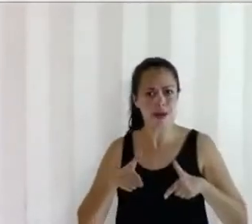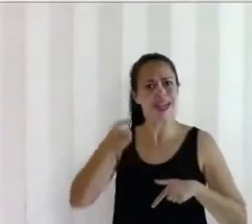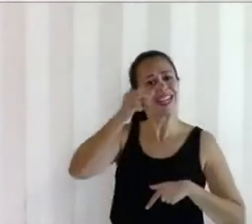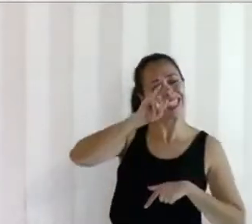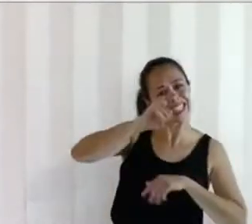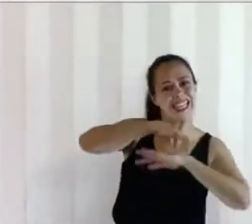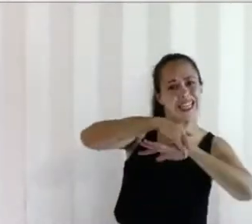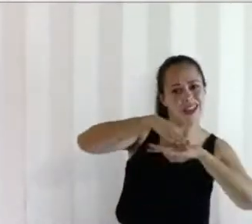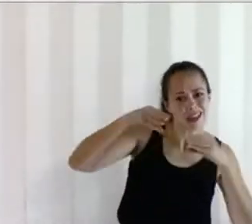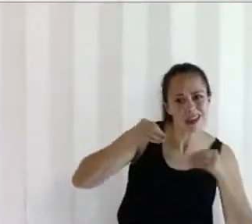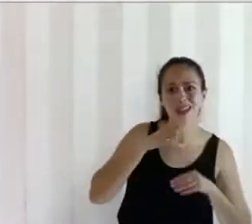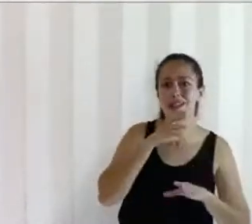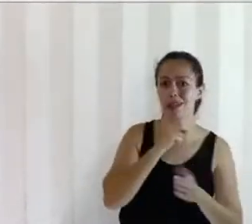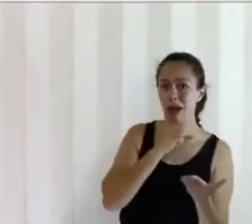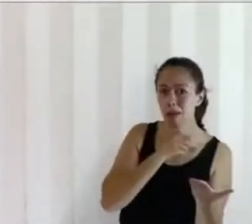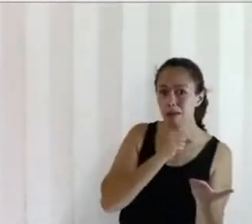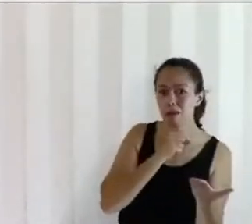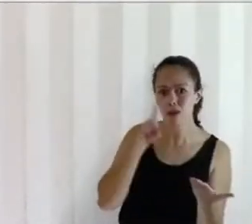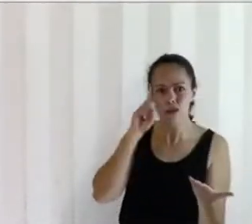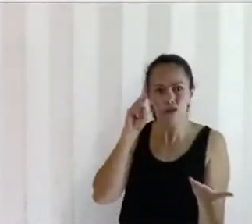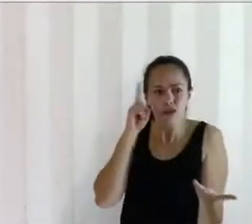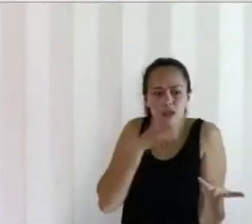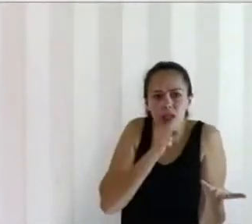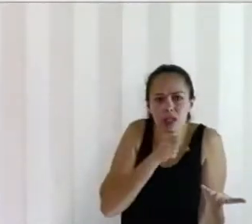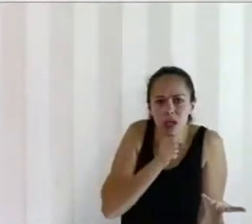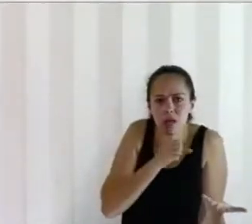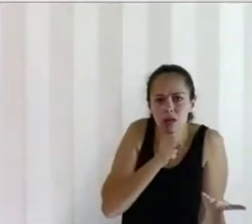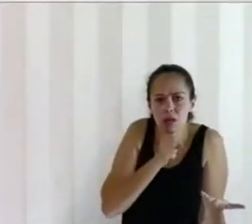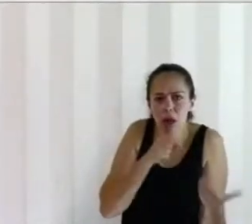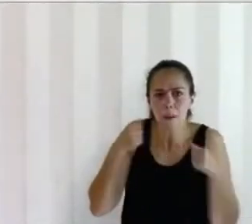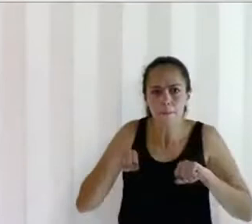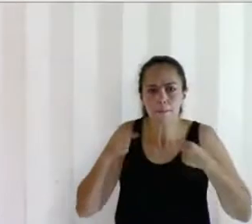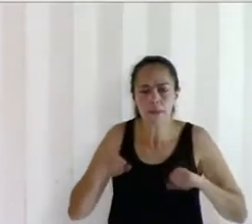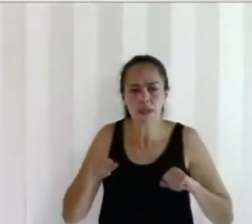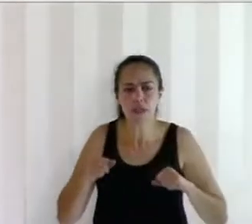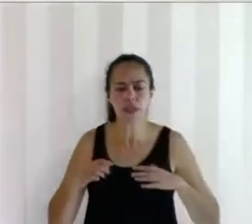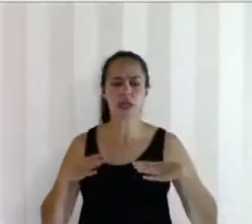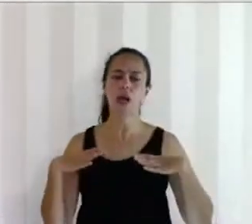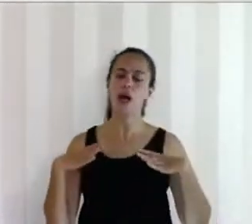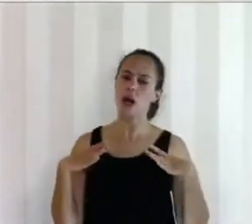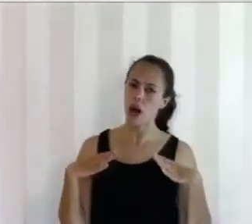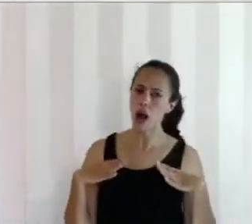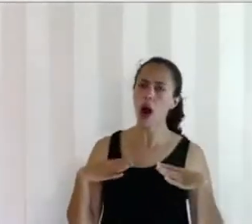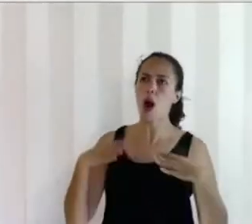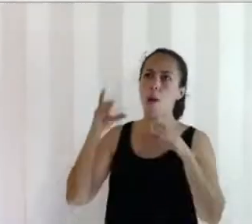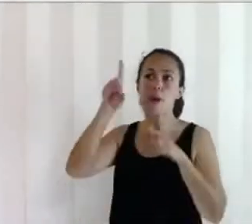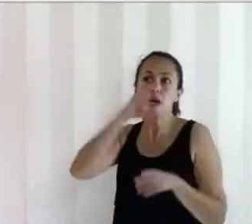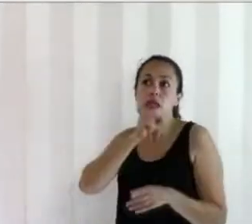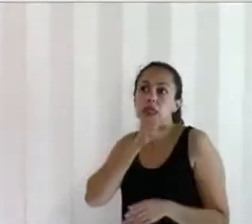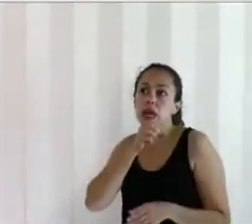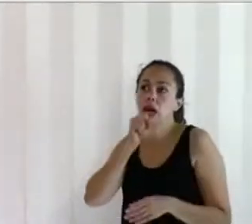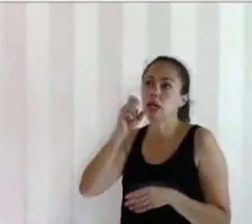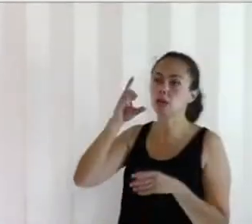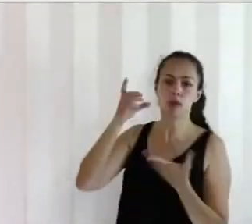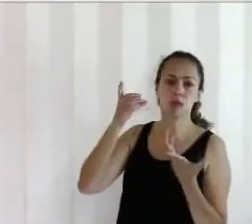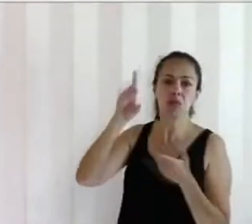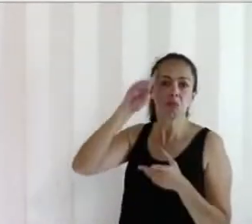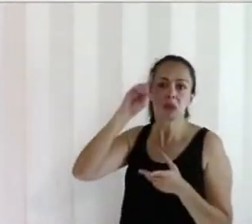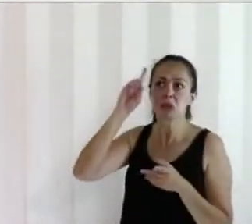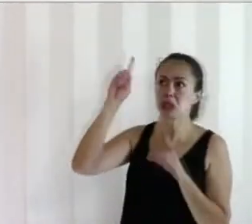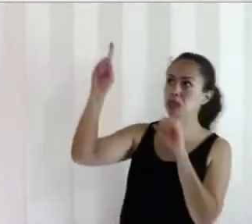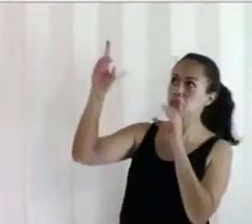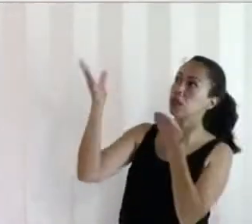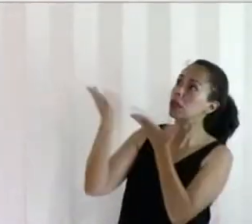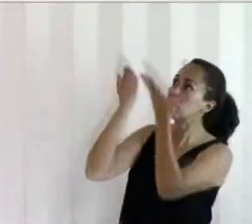quebrava esta lei, quebrava a lei dos escribas e dos fariseus, como é que agora ele diz aqui, a lei